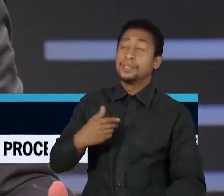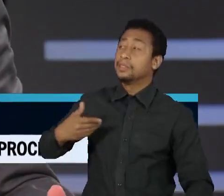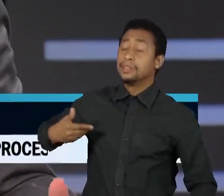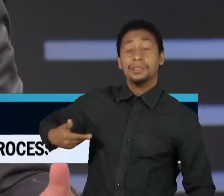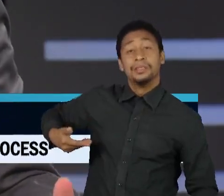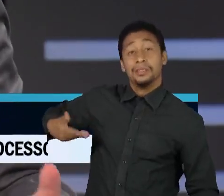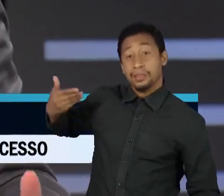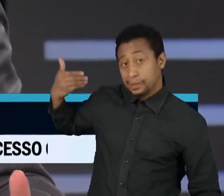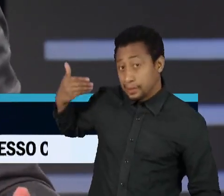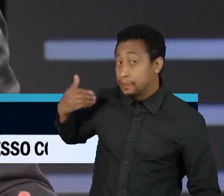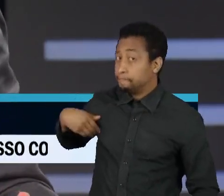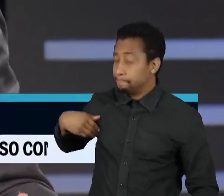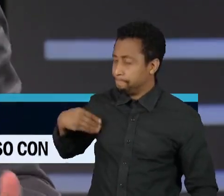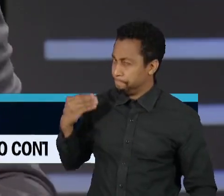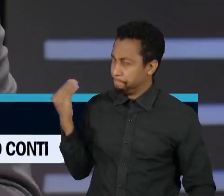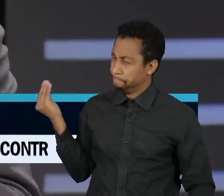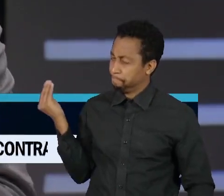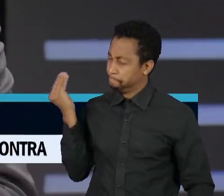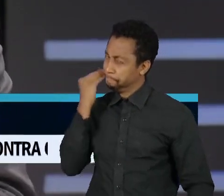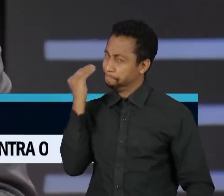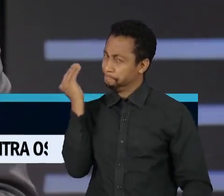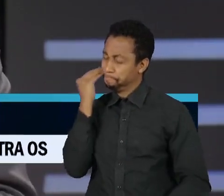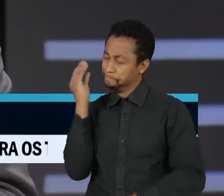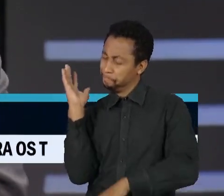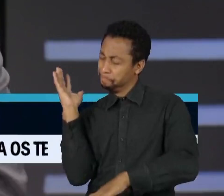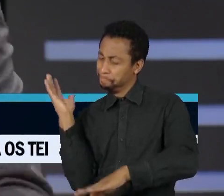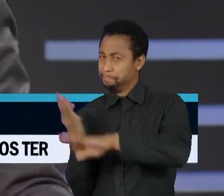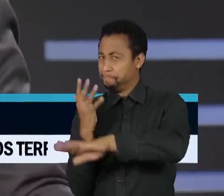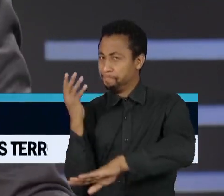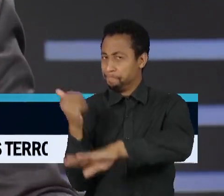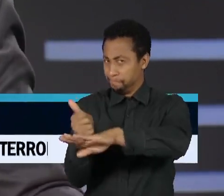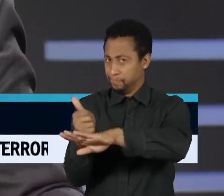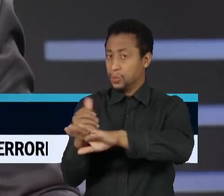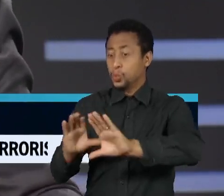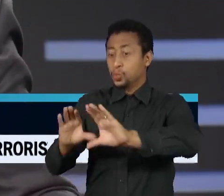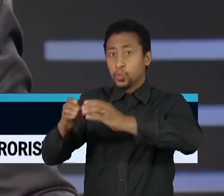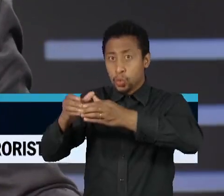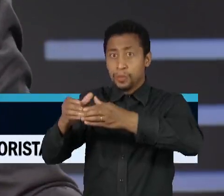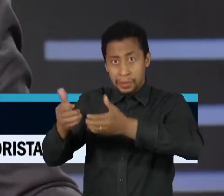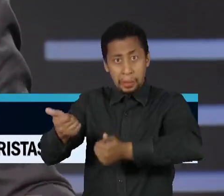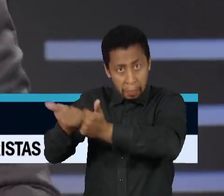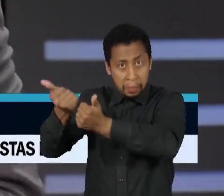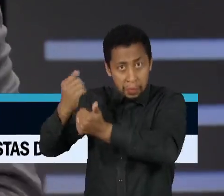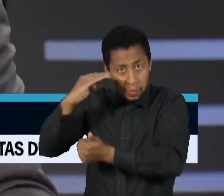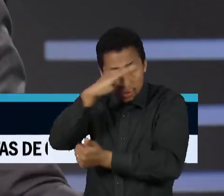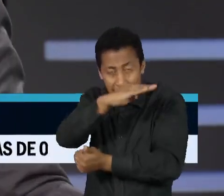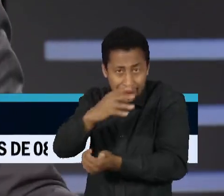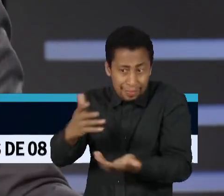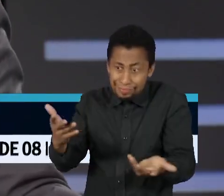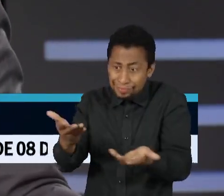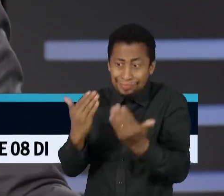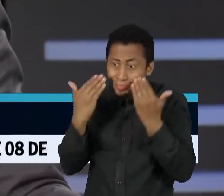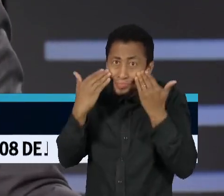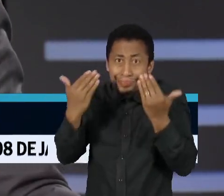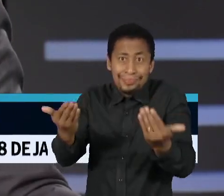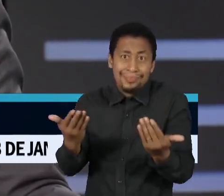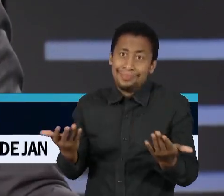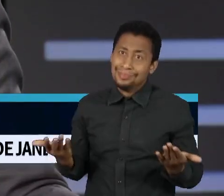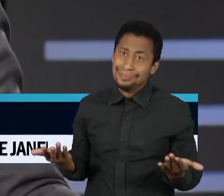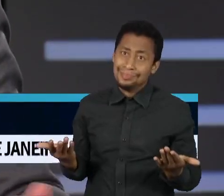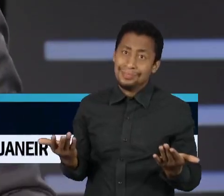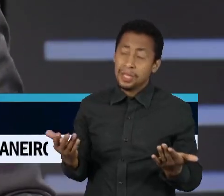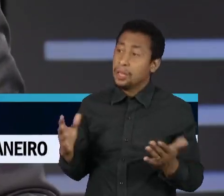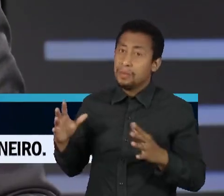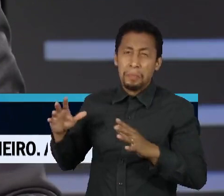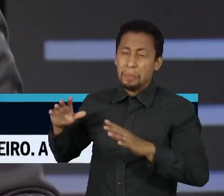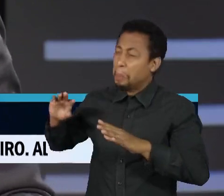uma tentativa de golpe do Estado por parte de bolsonaristas isso aí não tá isso aí tá bastante Claro milhares deles invadindo a